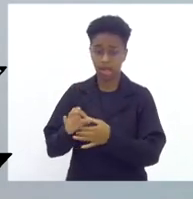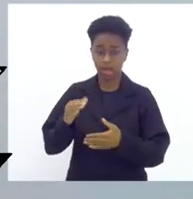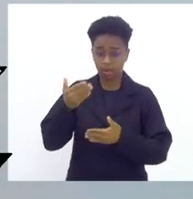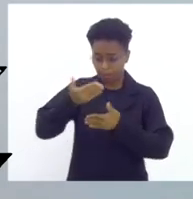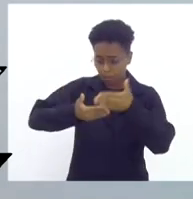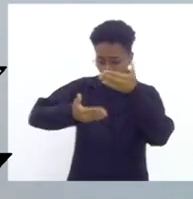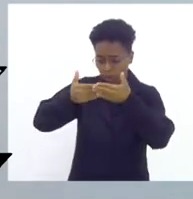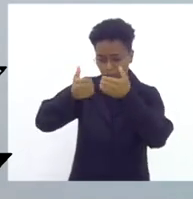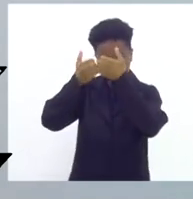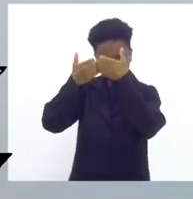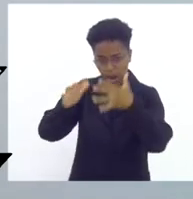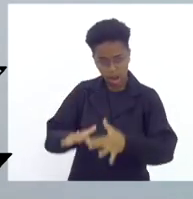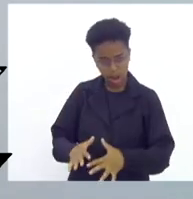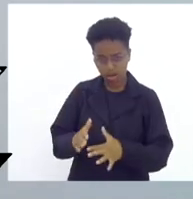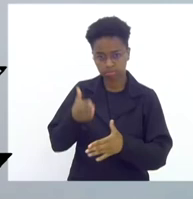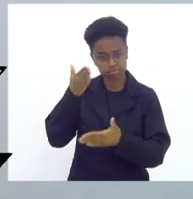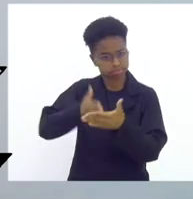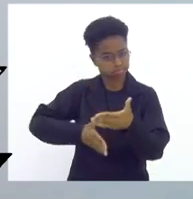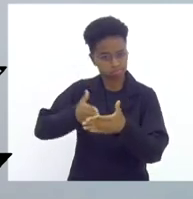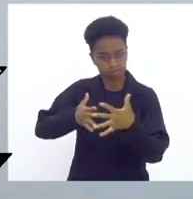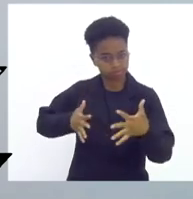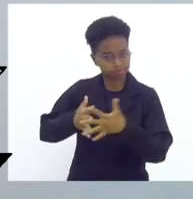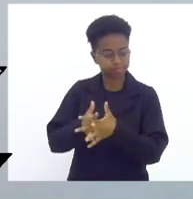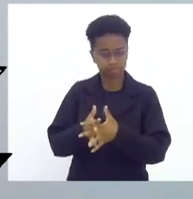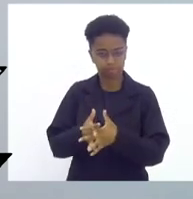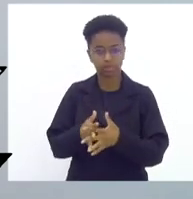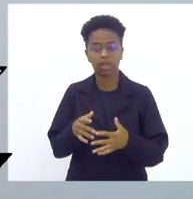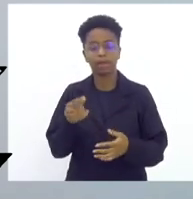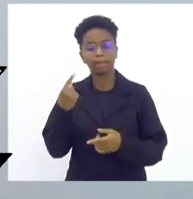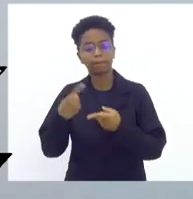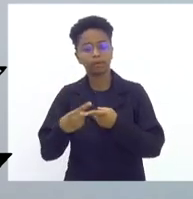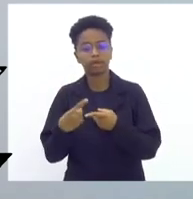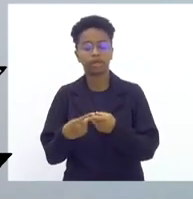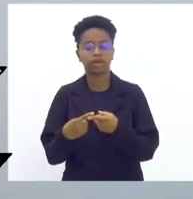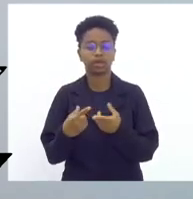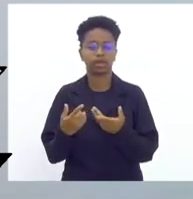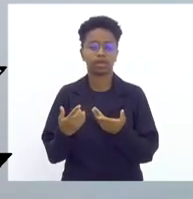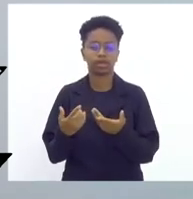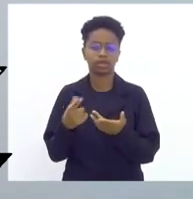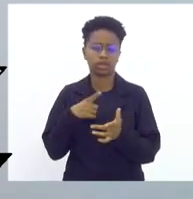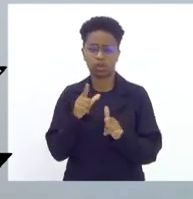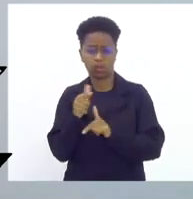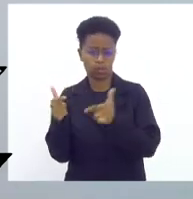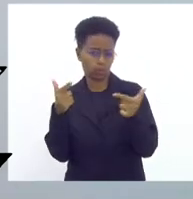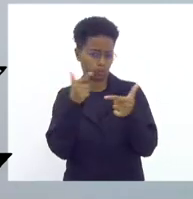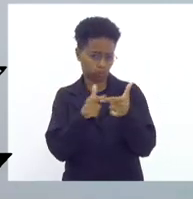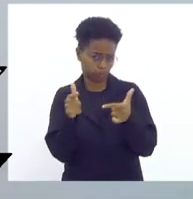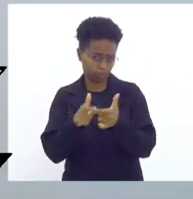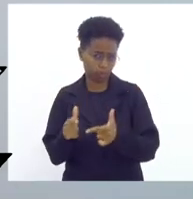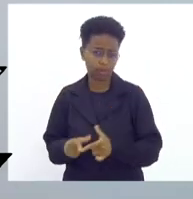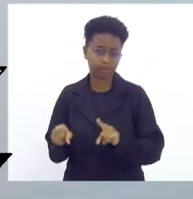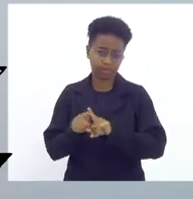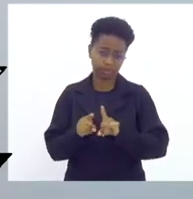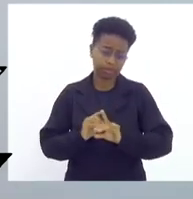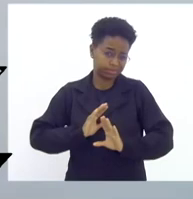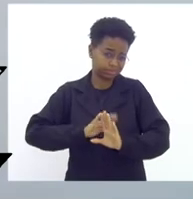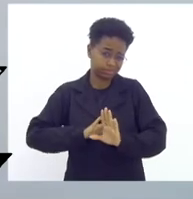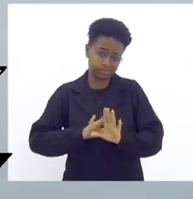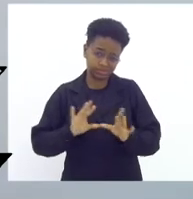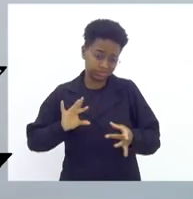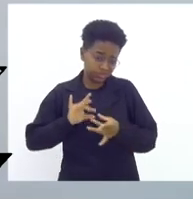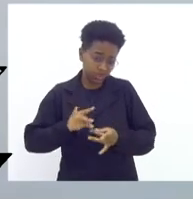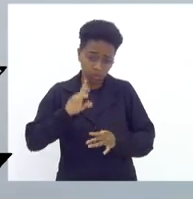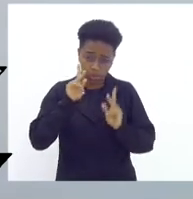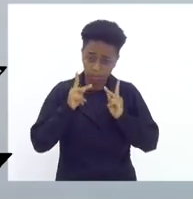Fronteira né com relação às demais problemáticas inerentes ao ser humano né